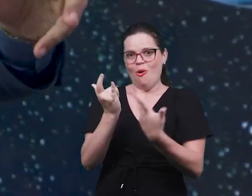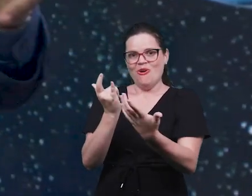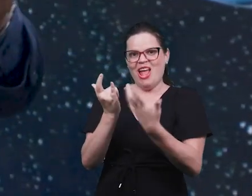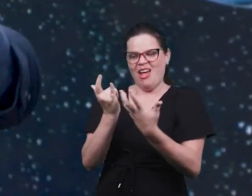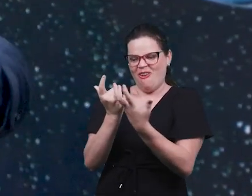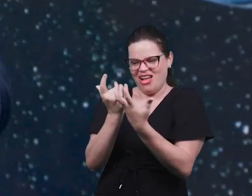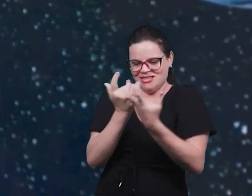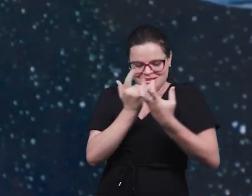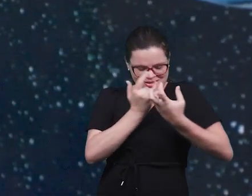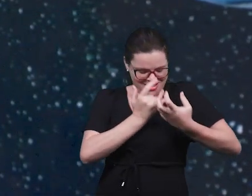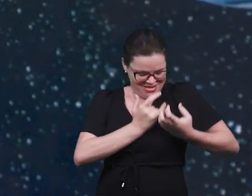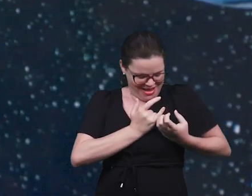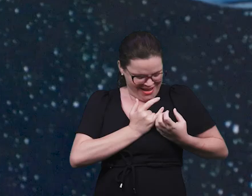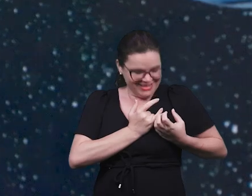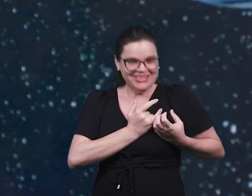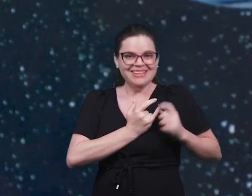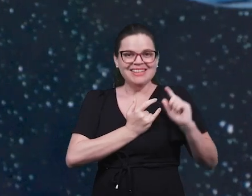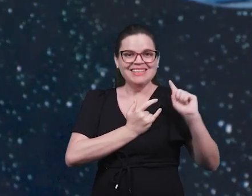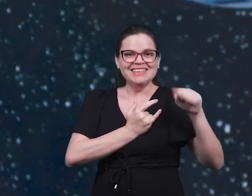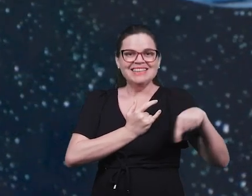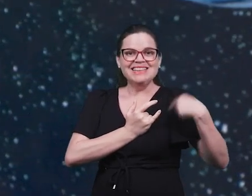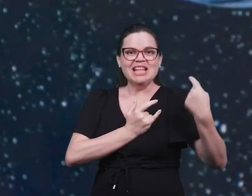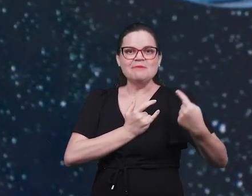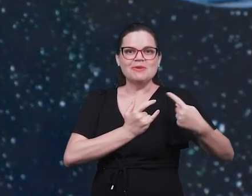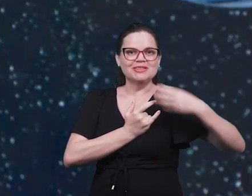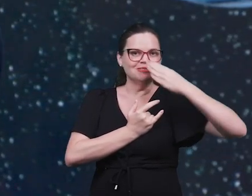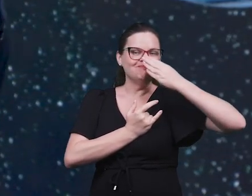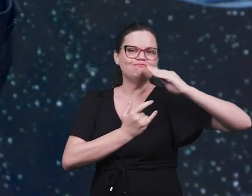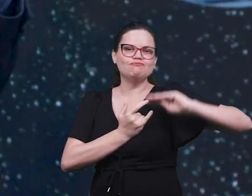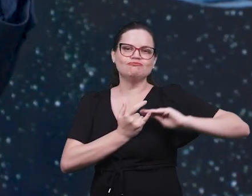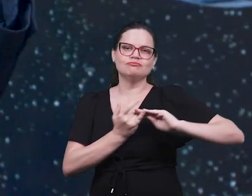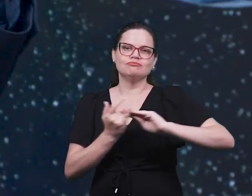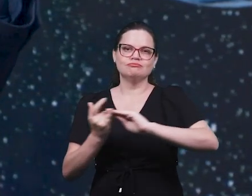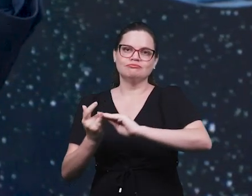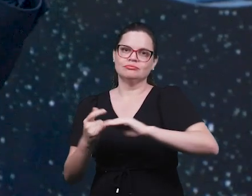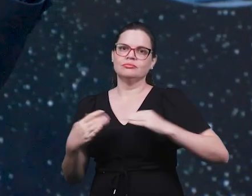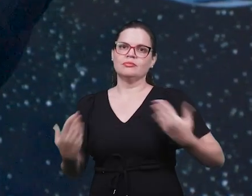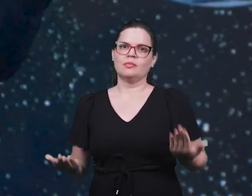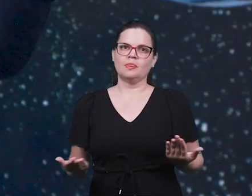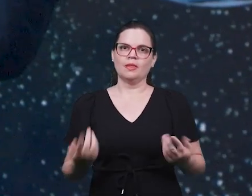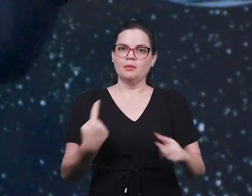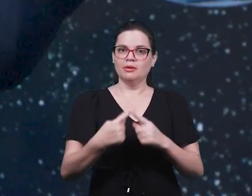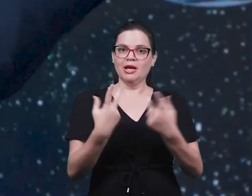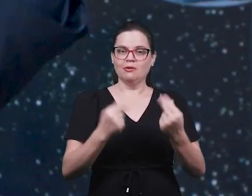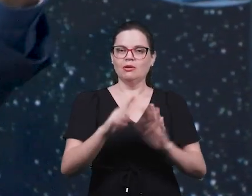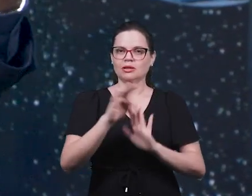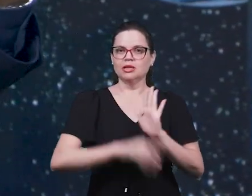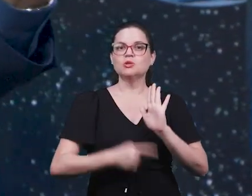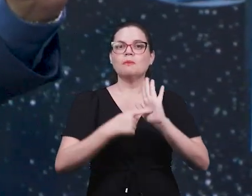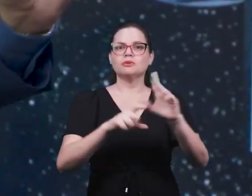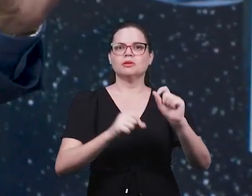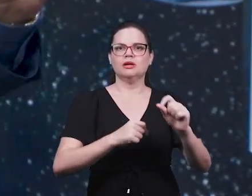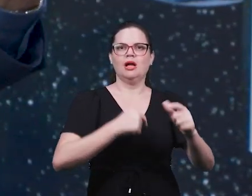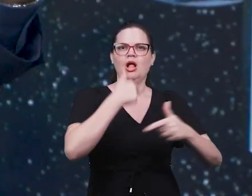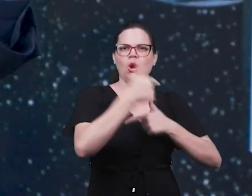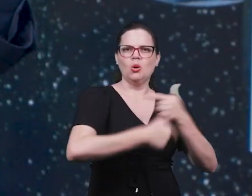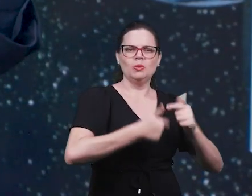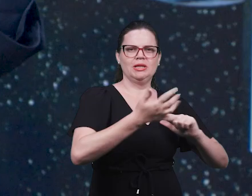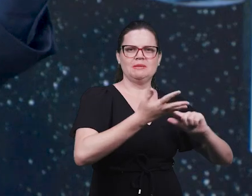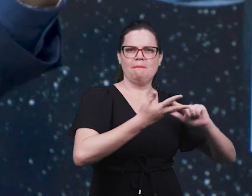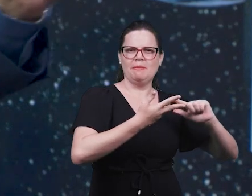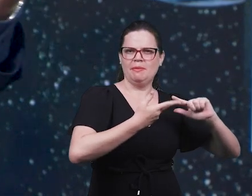quando esse texto citado pelo pastor Sérgio, olha, as muitas águas não poderiam apagar esse amor, nem os rios afogados. Ainda que alguém